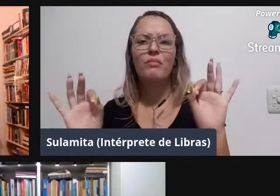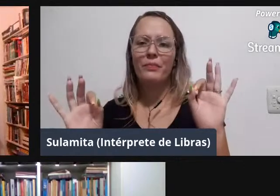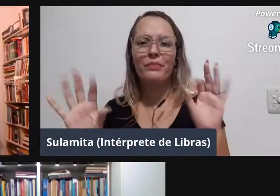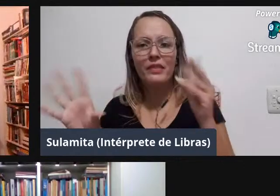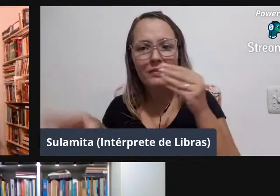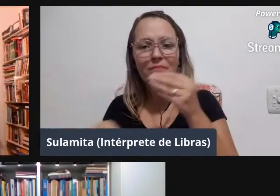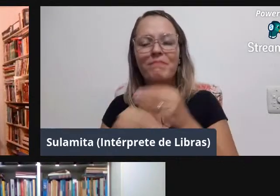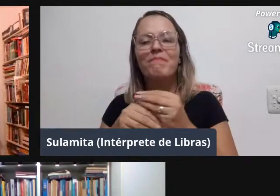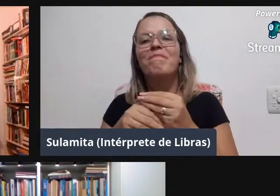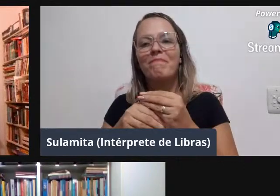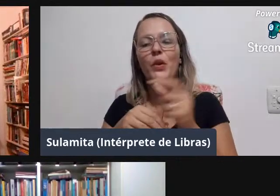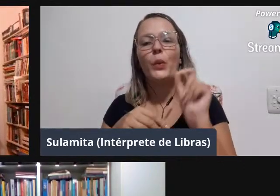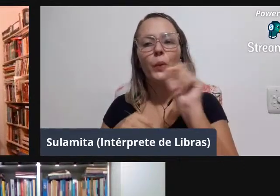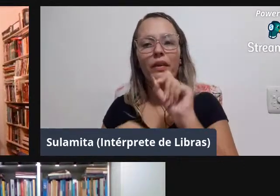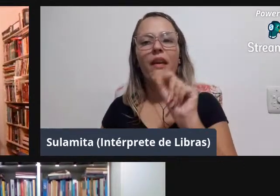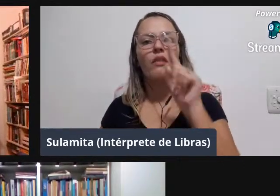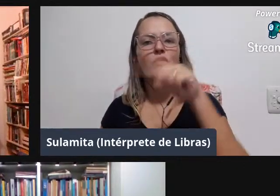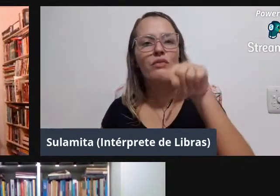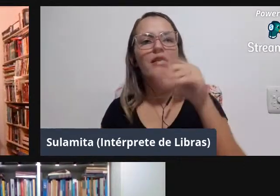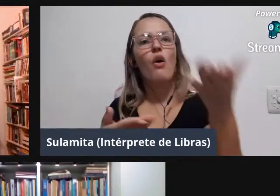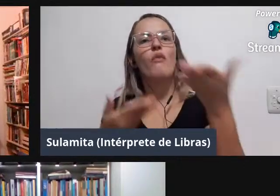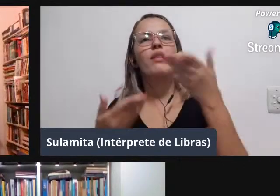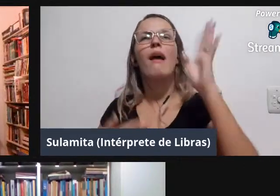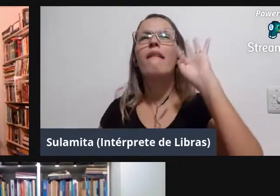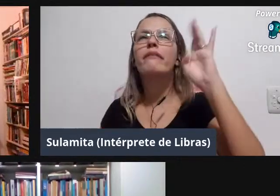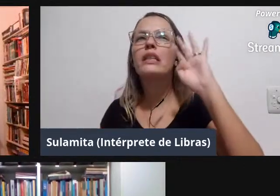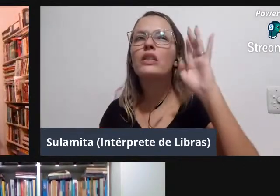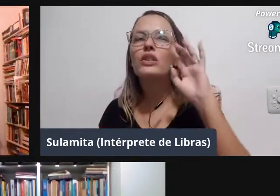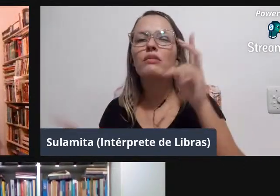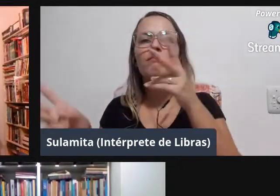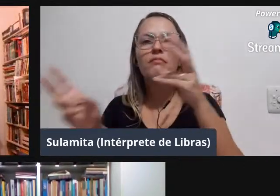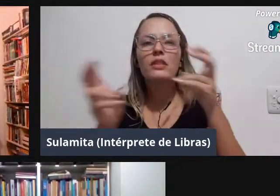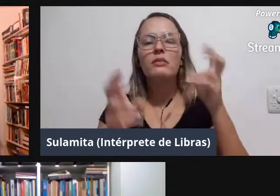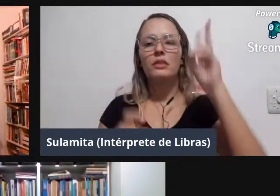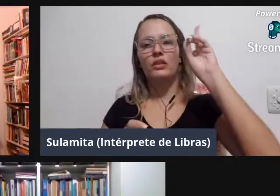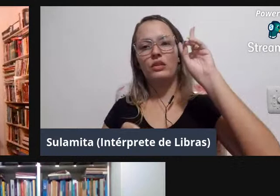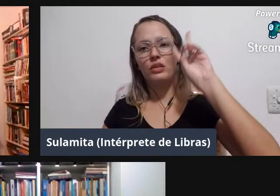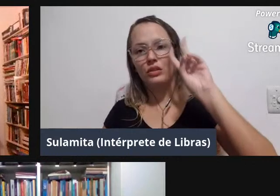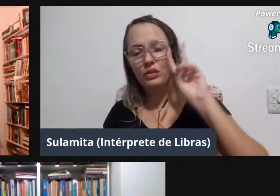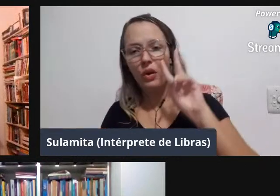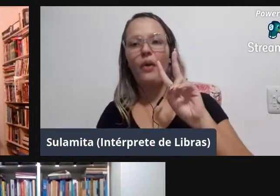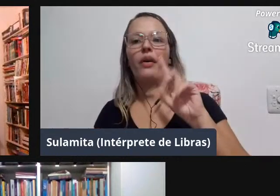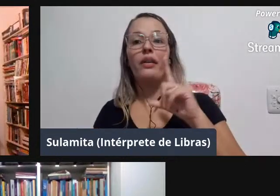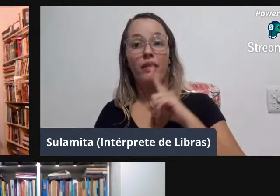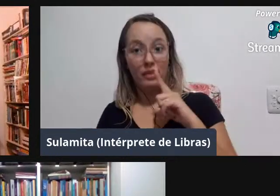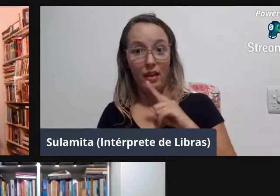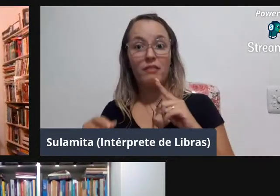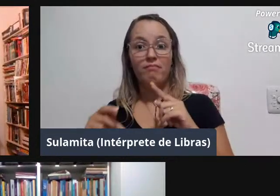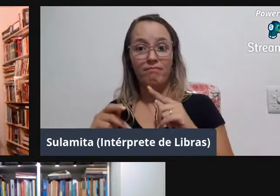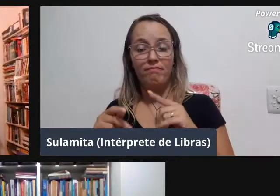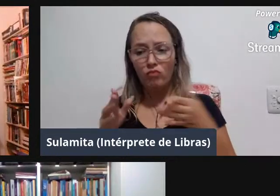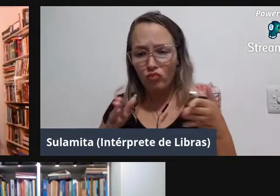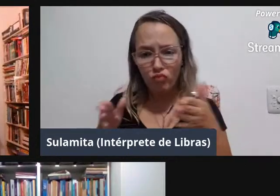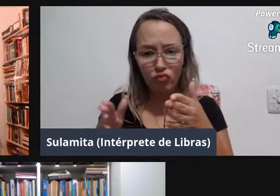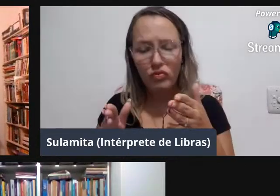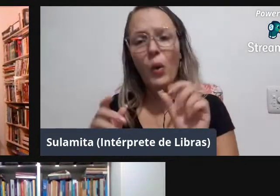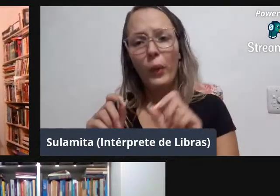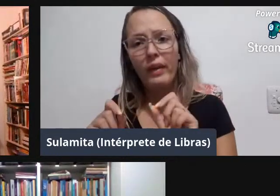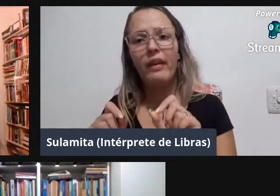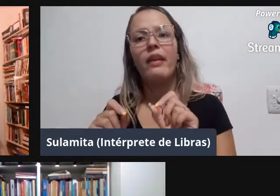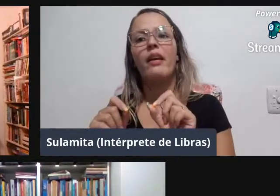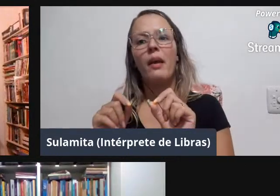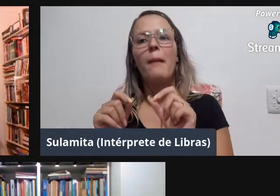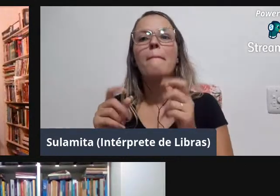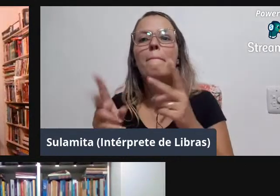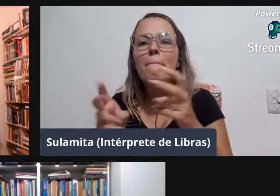nos convida a refletir, né, historicamente, percebendo, né, a história ela tem permanências, continuidades, mas também acreditarmos nas possíveis